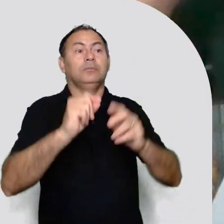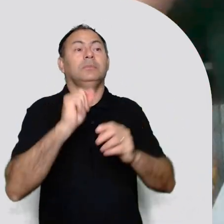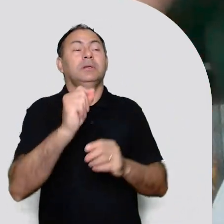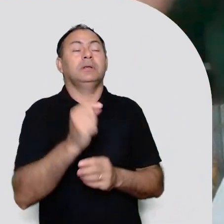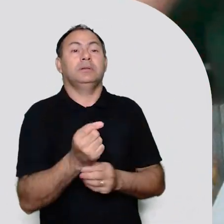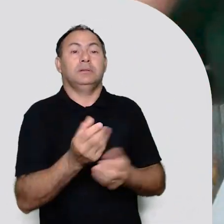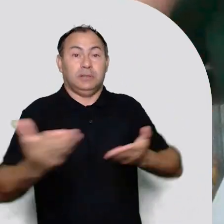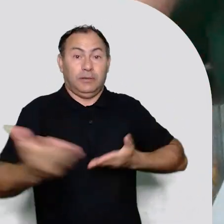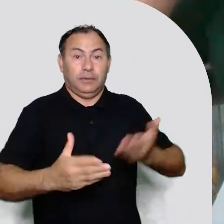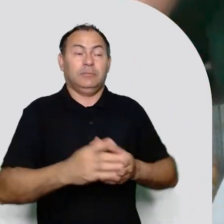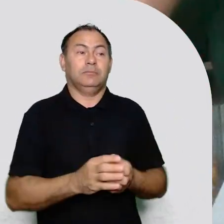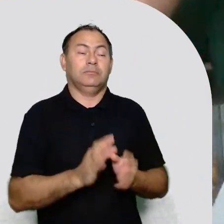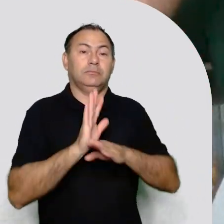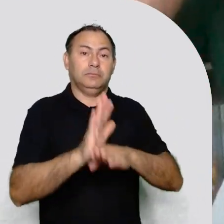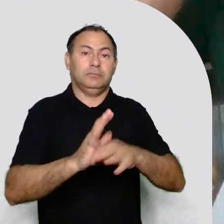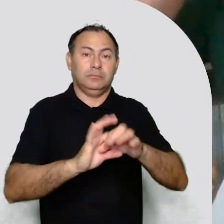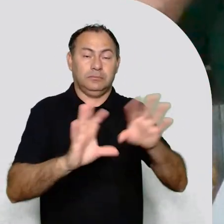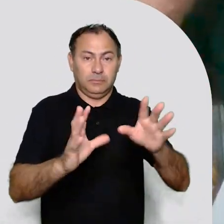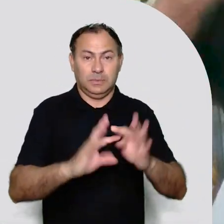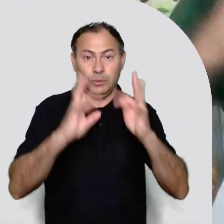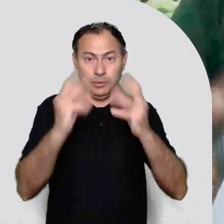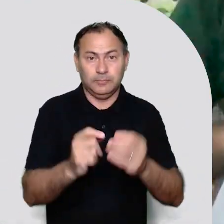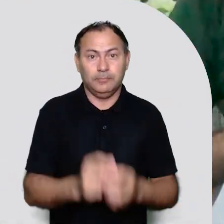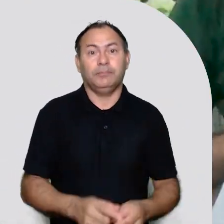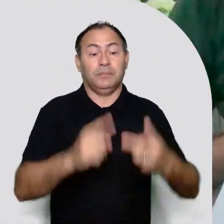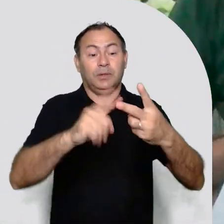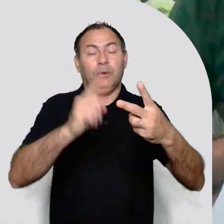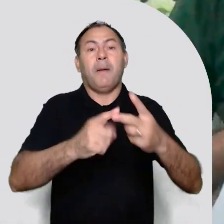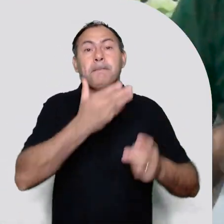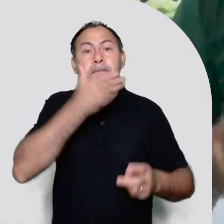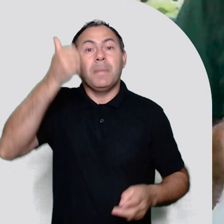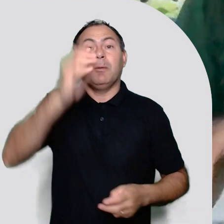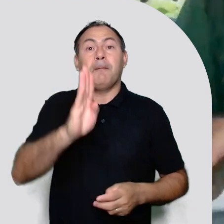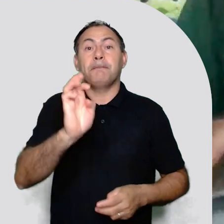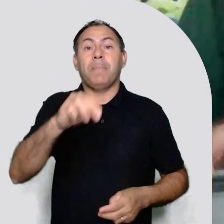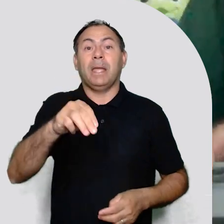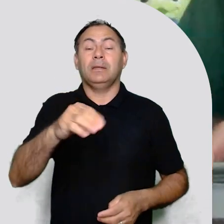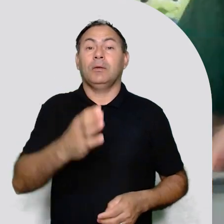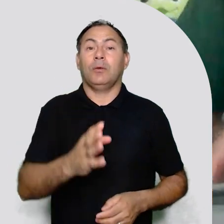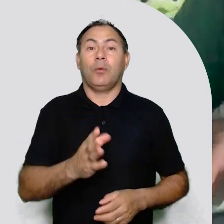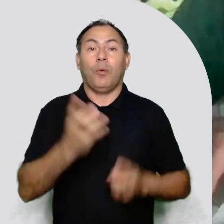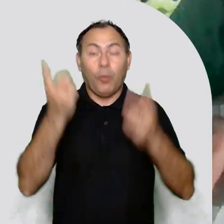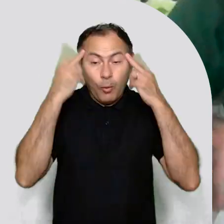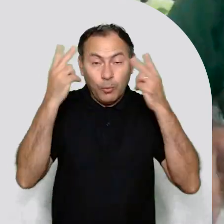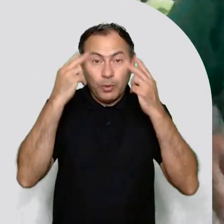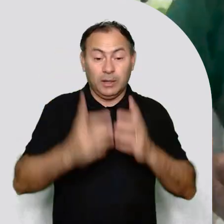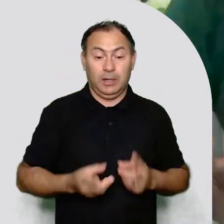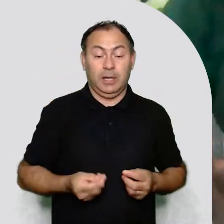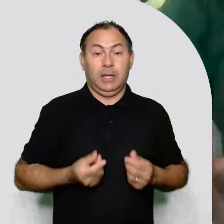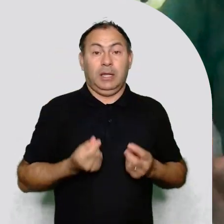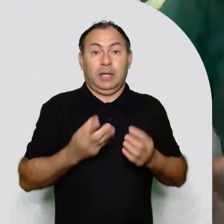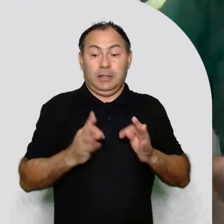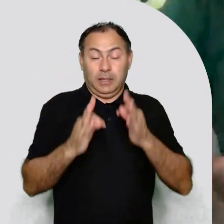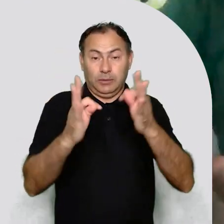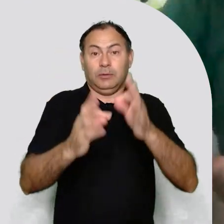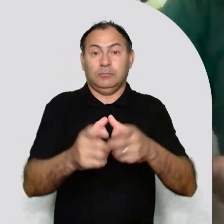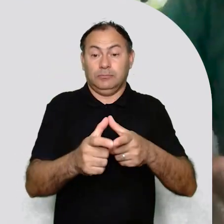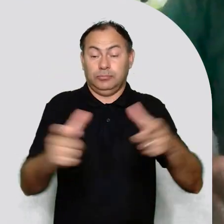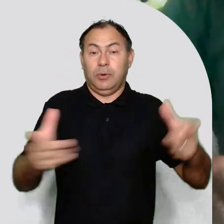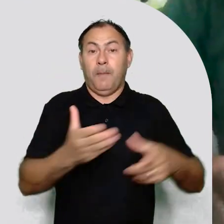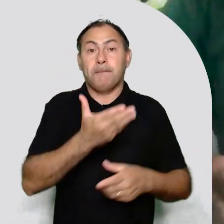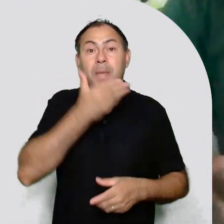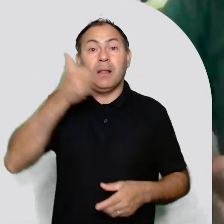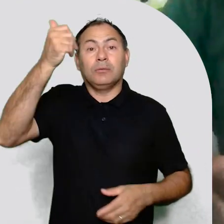criar produtos e serviços que vão melhorar a vida de todos. E 2, para melhorar o bem comum, criando riqueza e tecnologia para que as rendas aumentem, ou